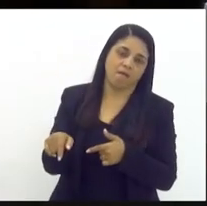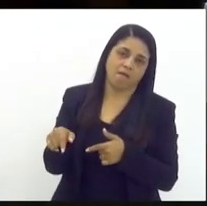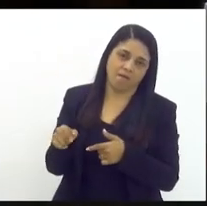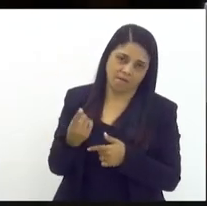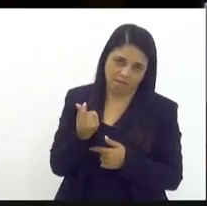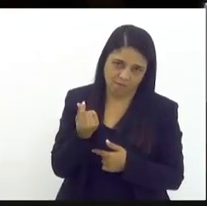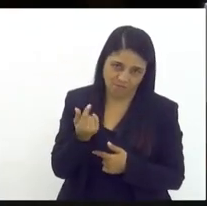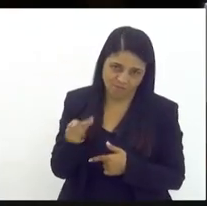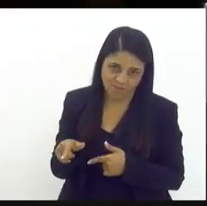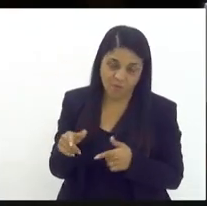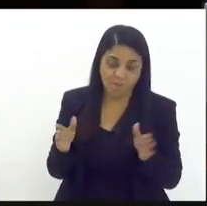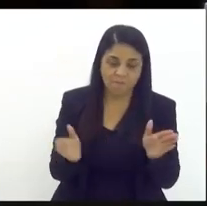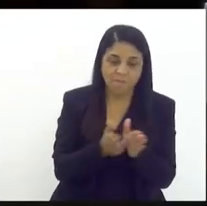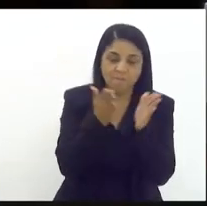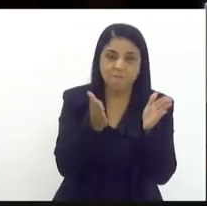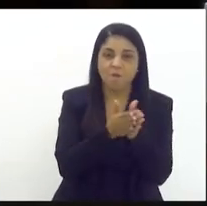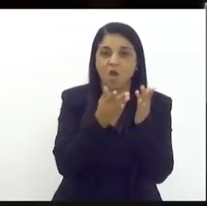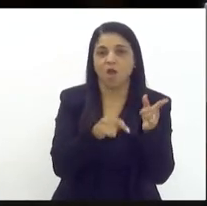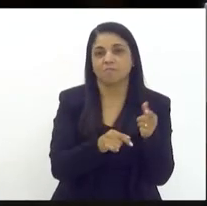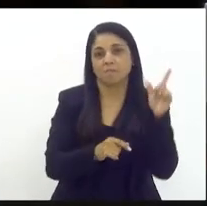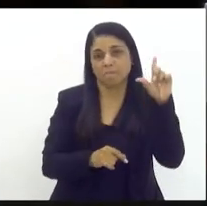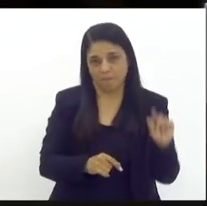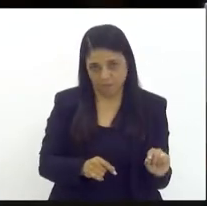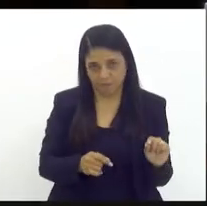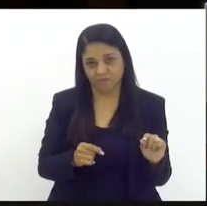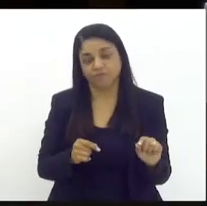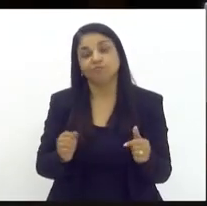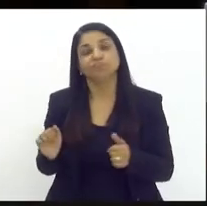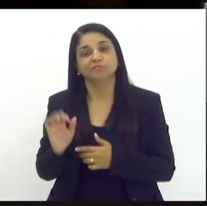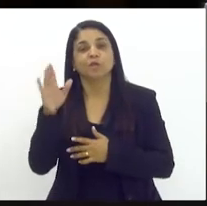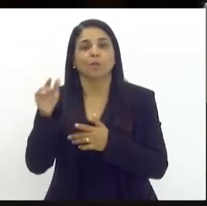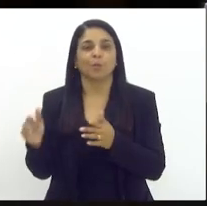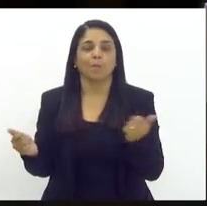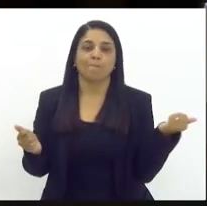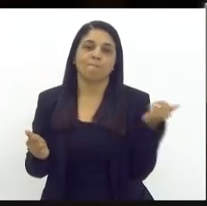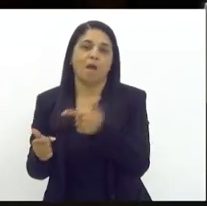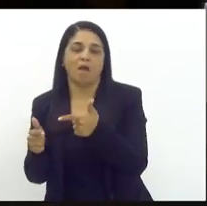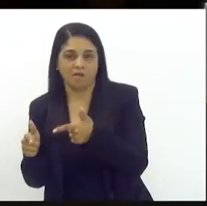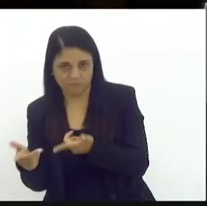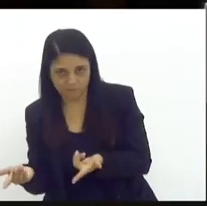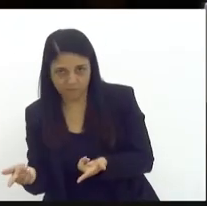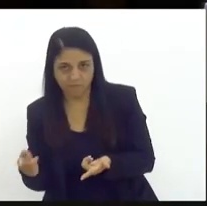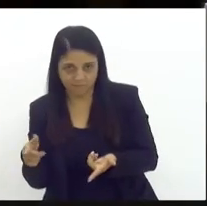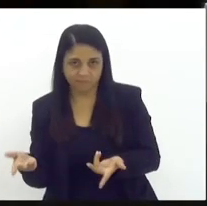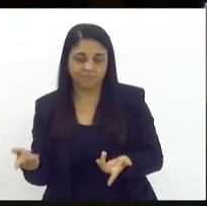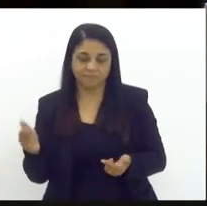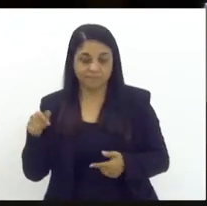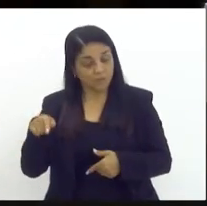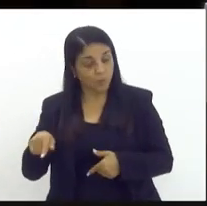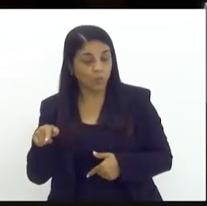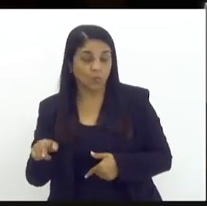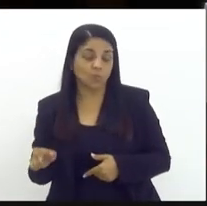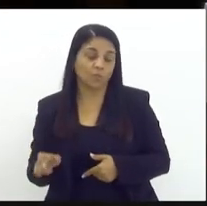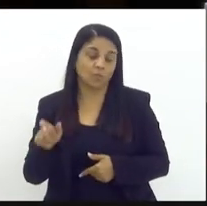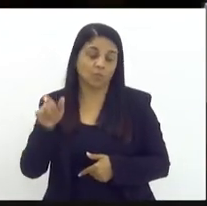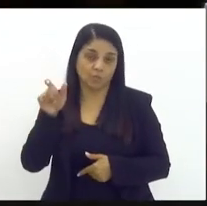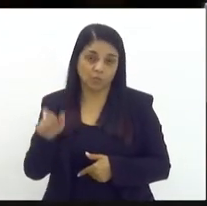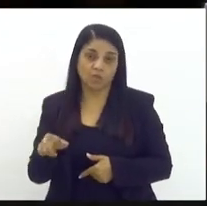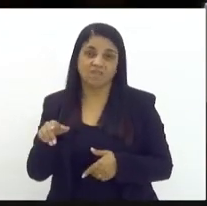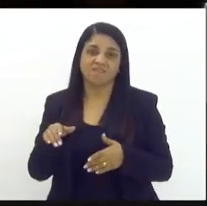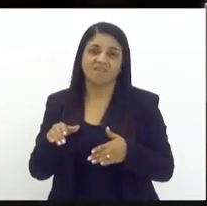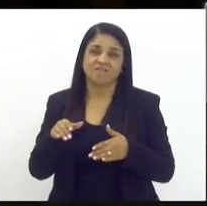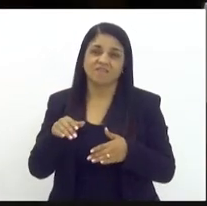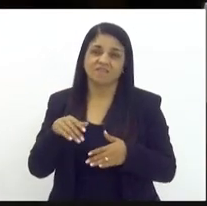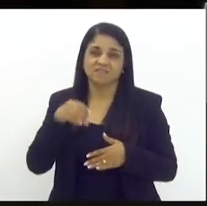isso é importante de dizer tá é os efeitos sobre o crescimento da reforma eu acho que são pouco exagerados modelos